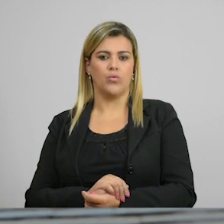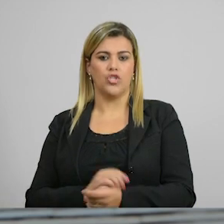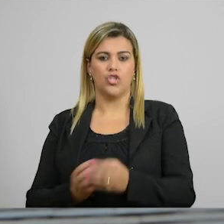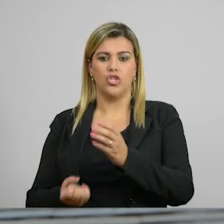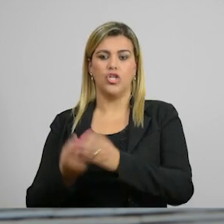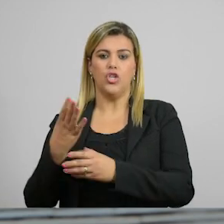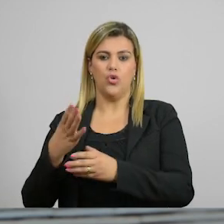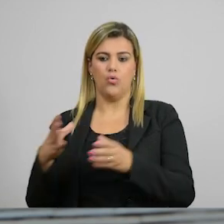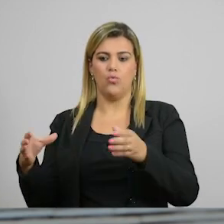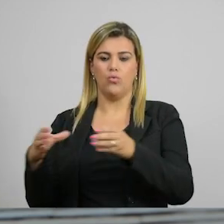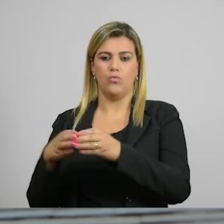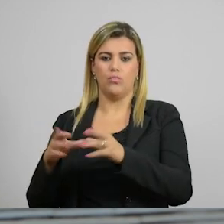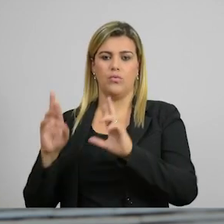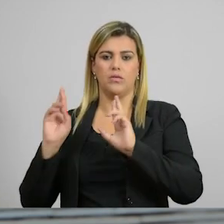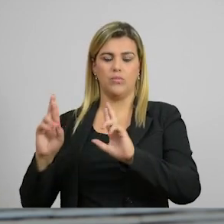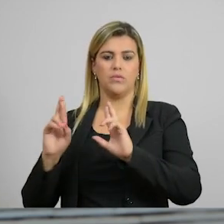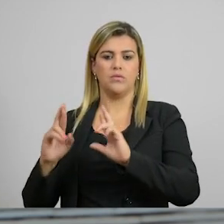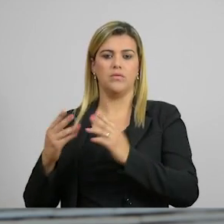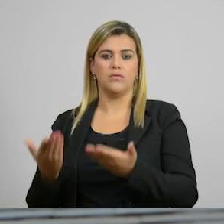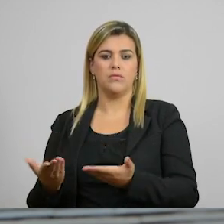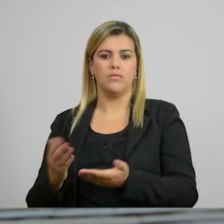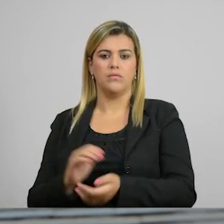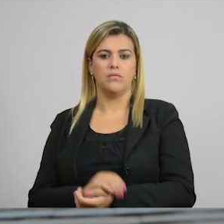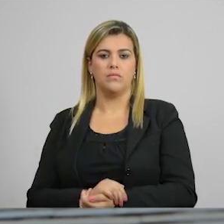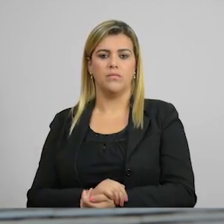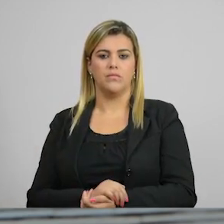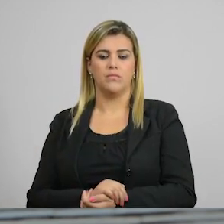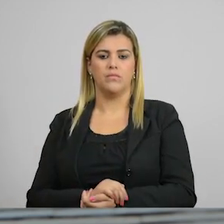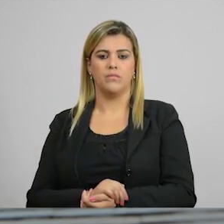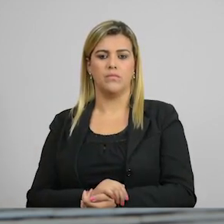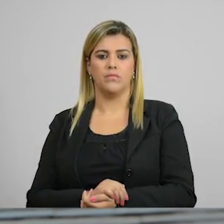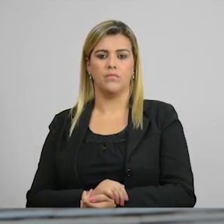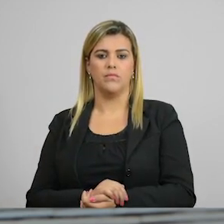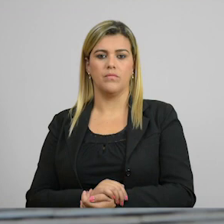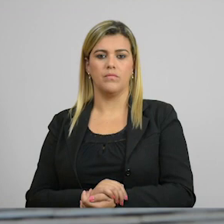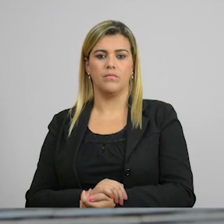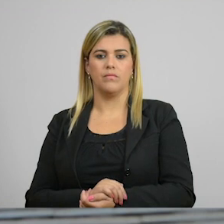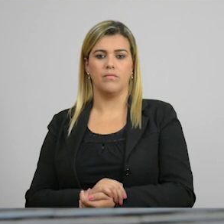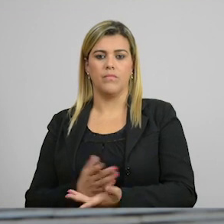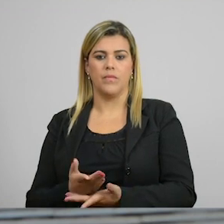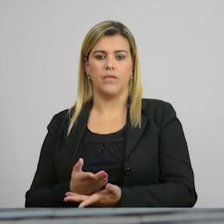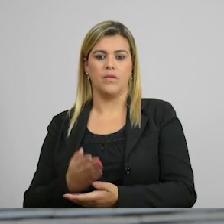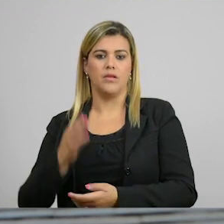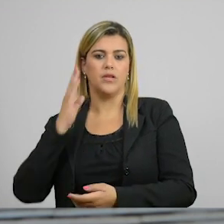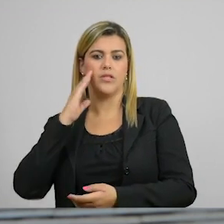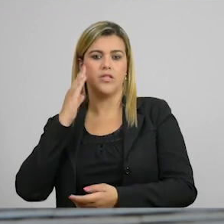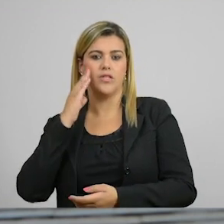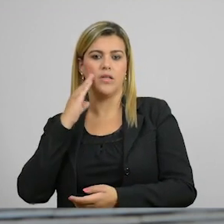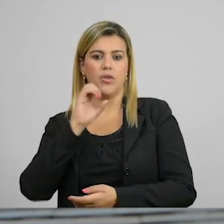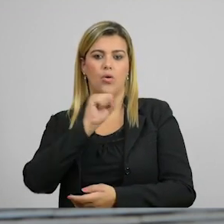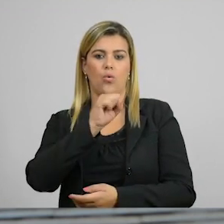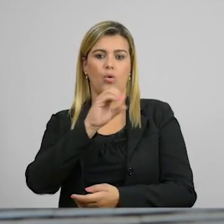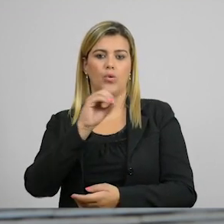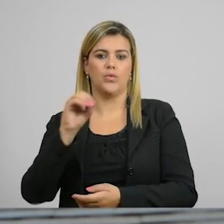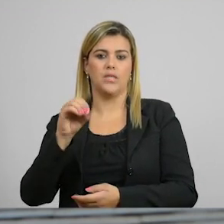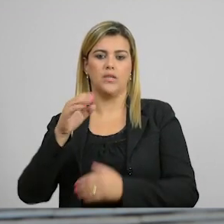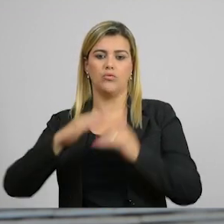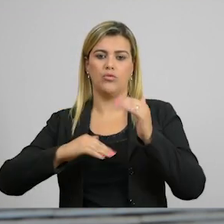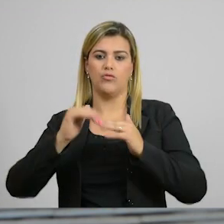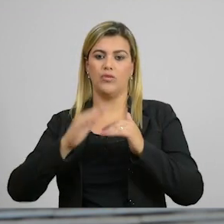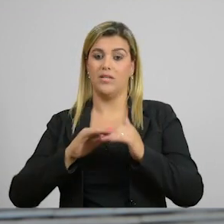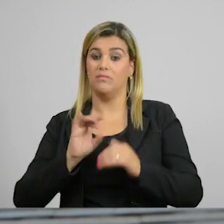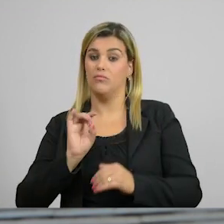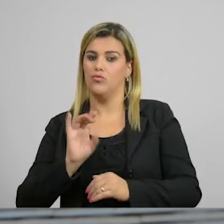quando nós quisemos o conselho, nós contávamos com registrados, que a gente sabia que existiam 800